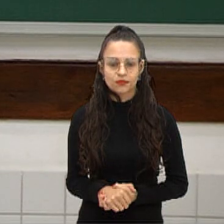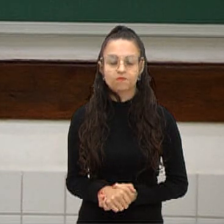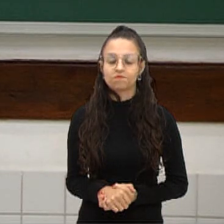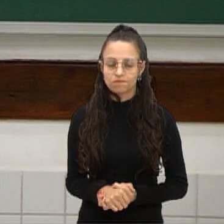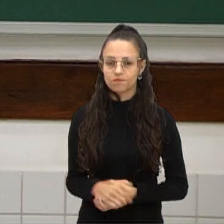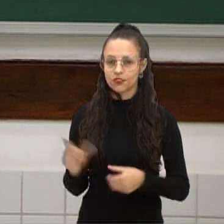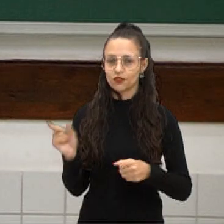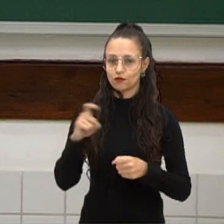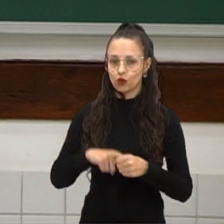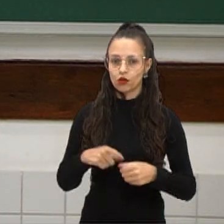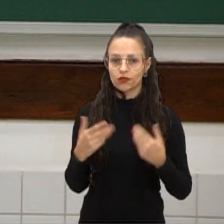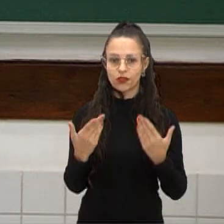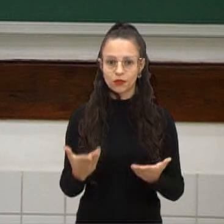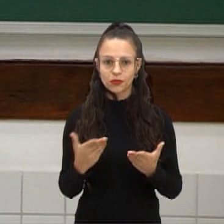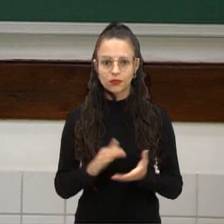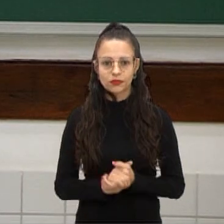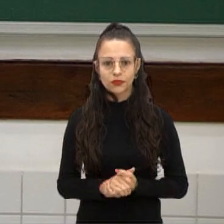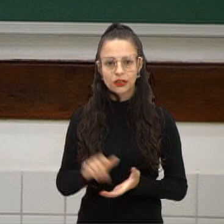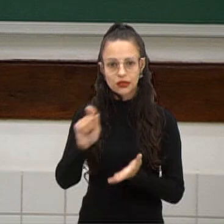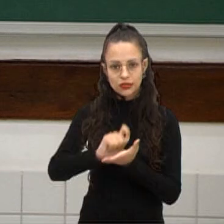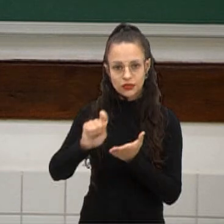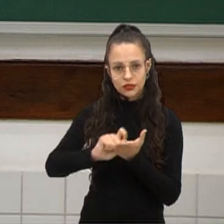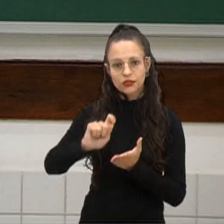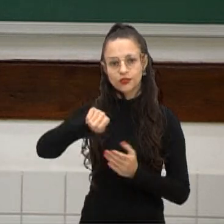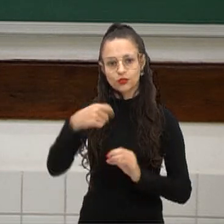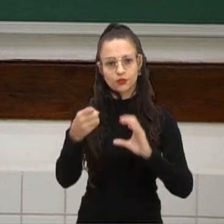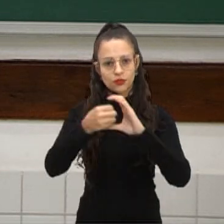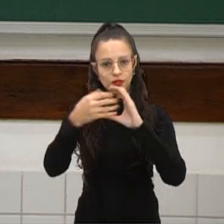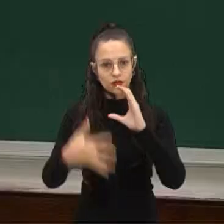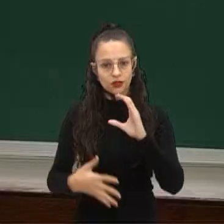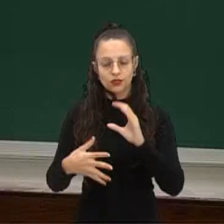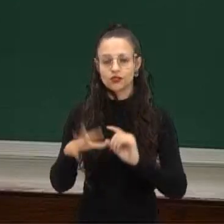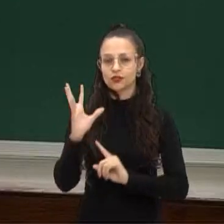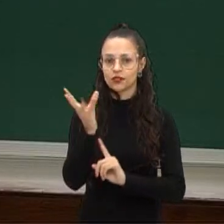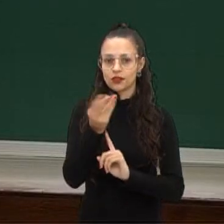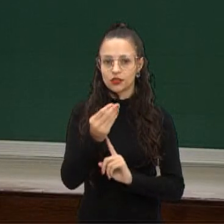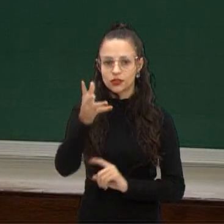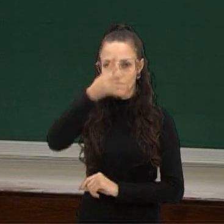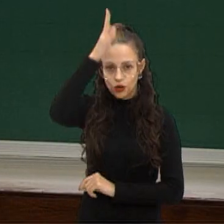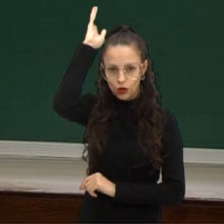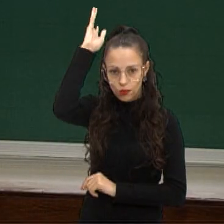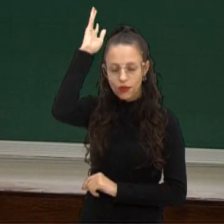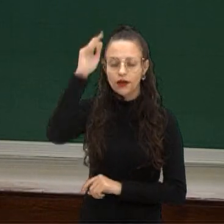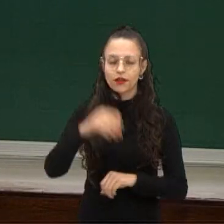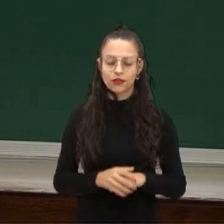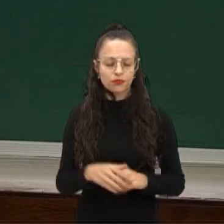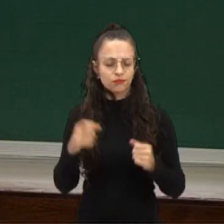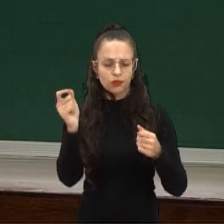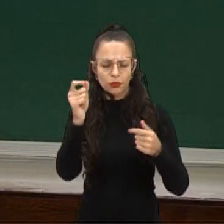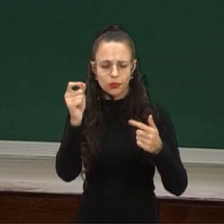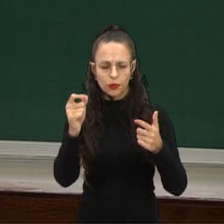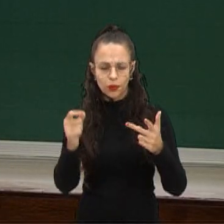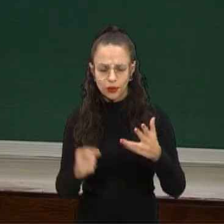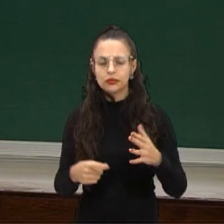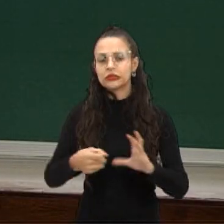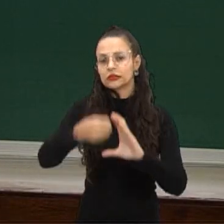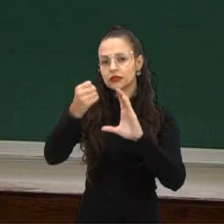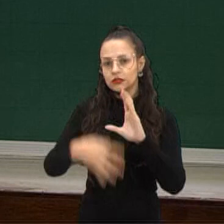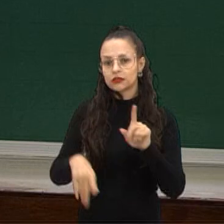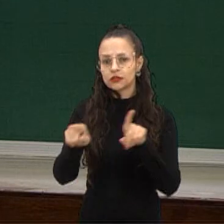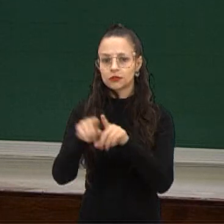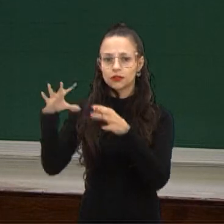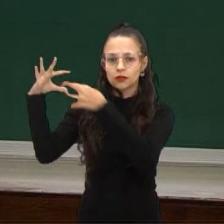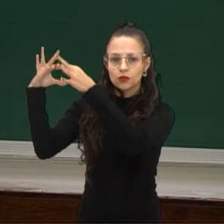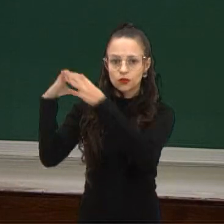Estamos de volta aqui, né, pessoal? Aqui, ó, escreva sobre as características da arte românica, que a gente já falou, né, da horizontalidade, muitas outras que a gente falou aqui, e um pouquinho do